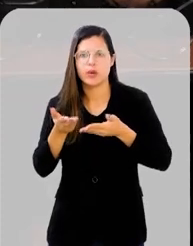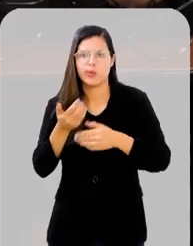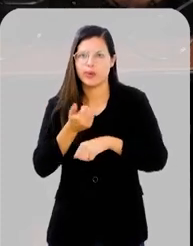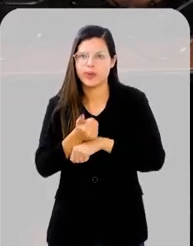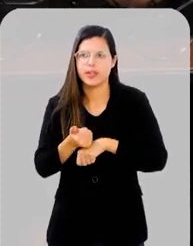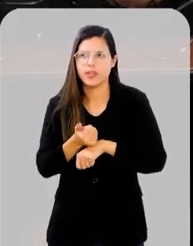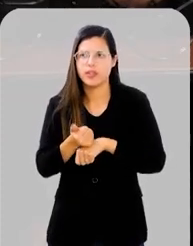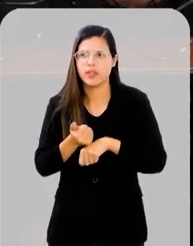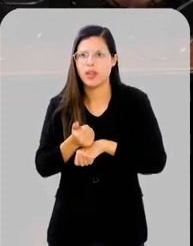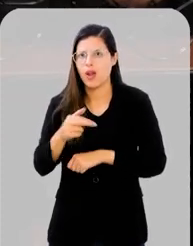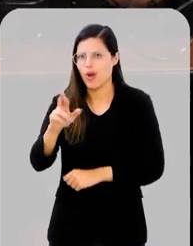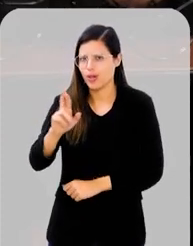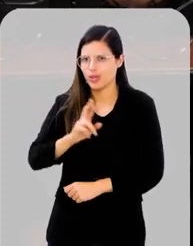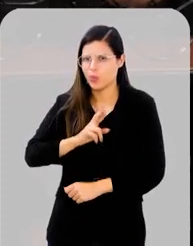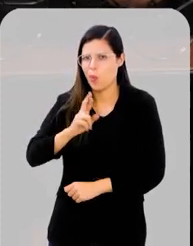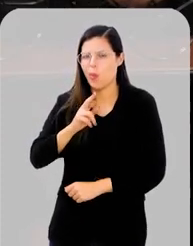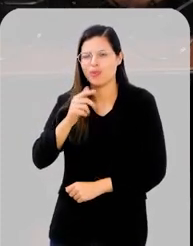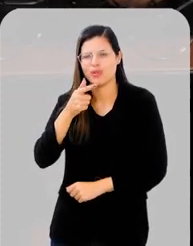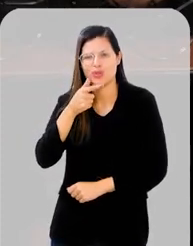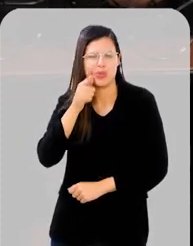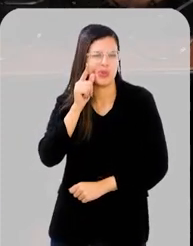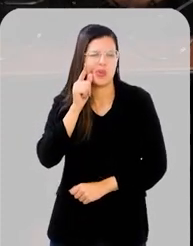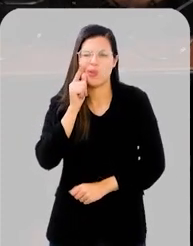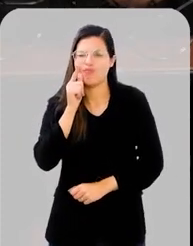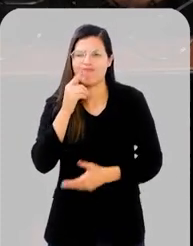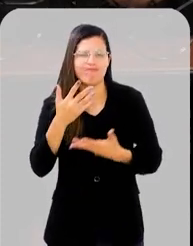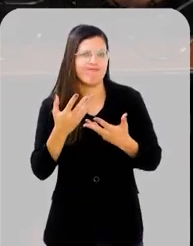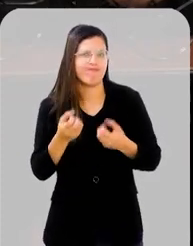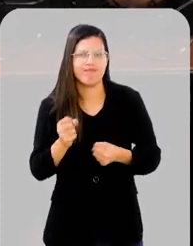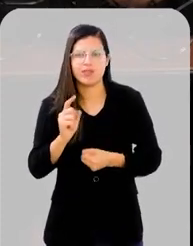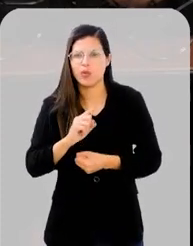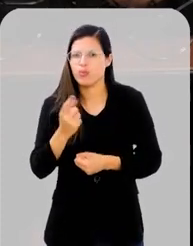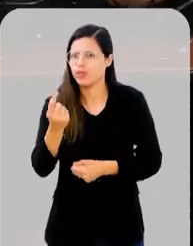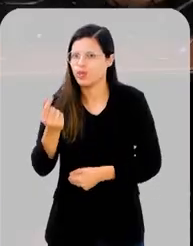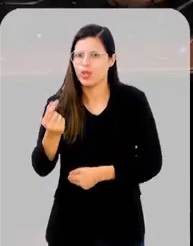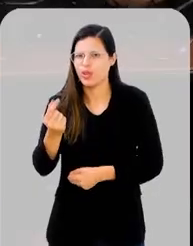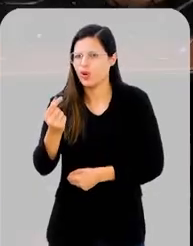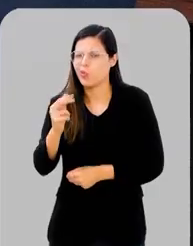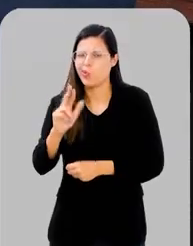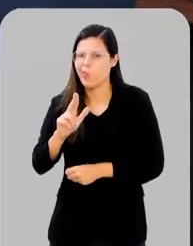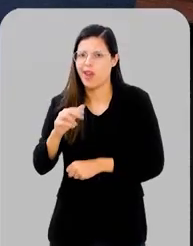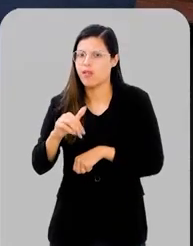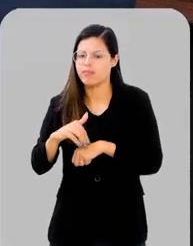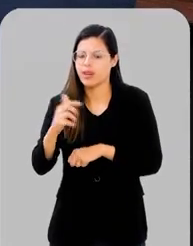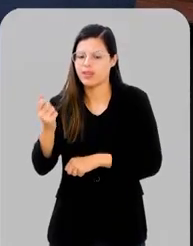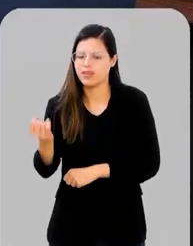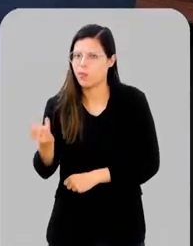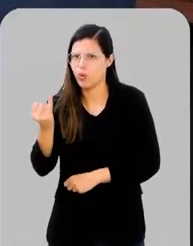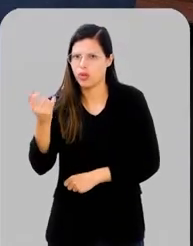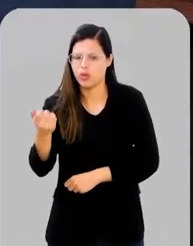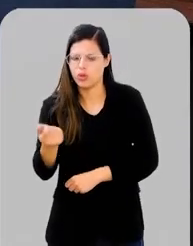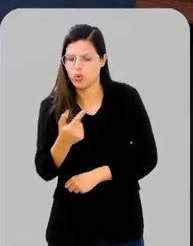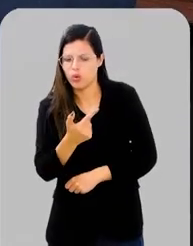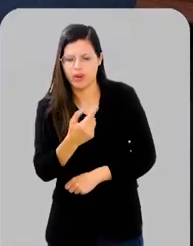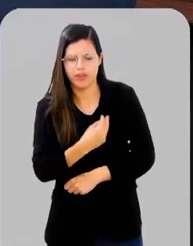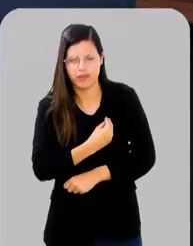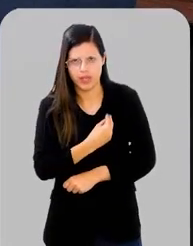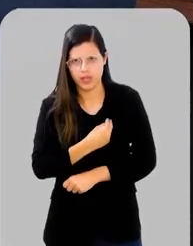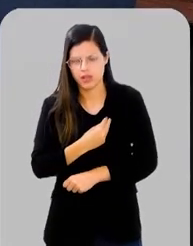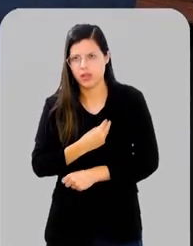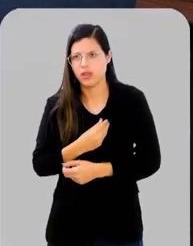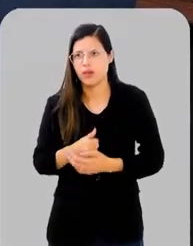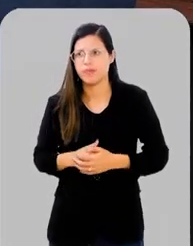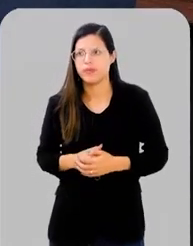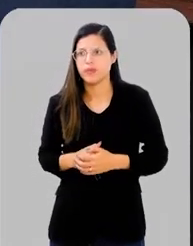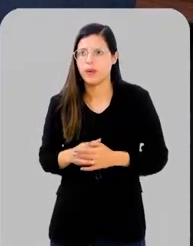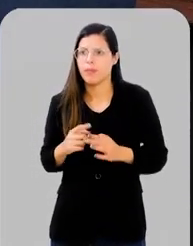aqu a resposta que eu ouvi ontem não me caiu bem não pode né o dinheiro não pode ser mais importante do que uma vida tá na hora da gente pensar